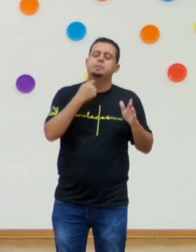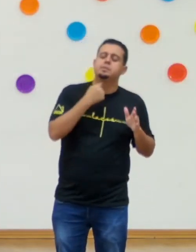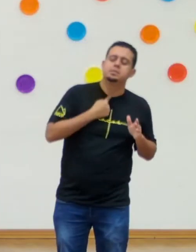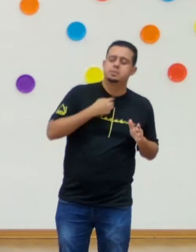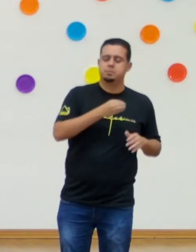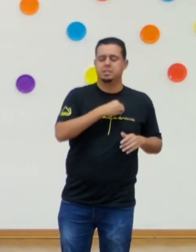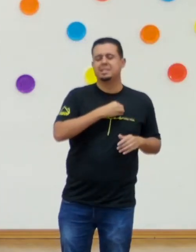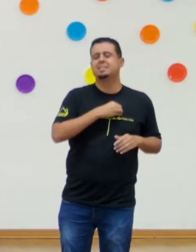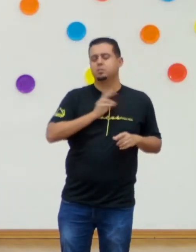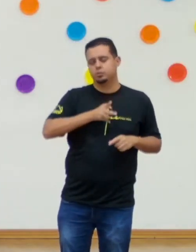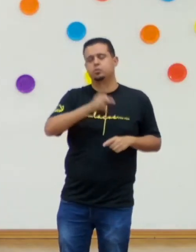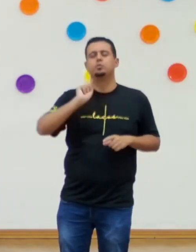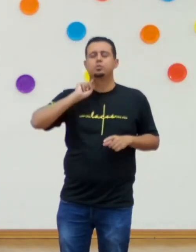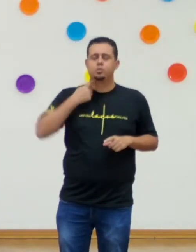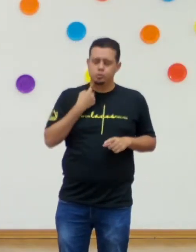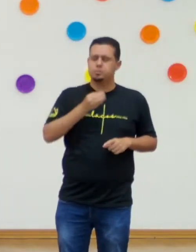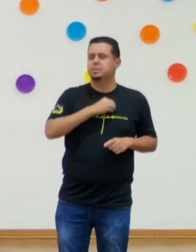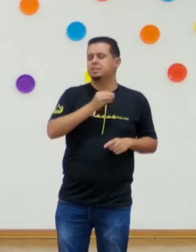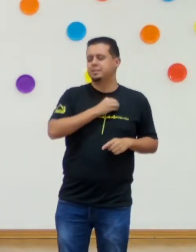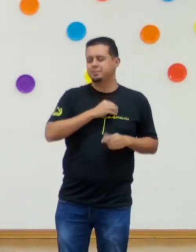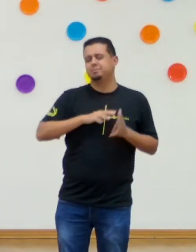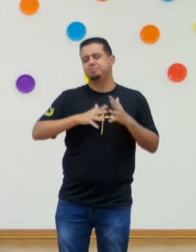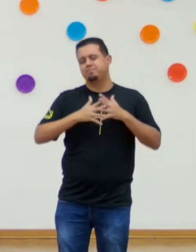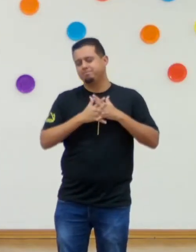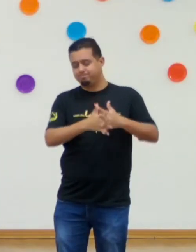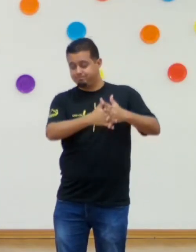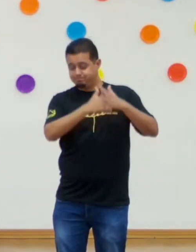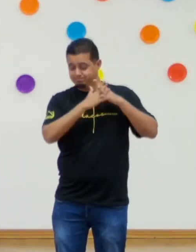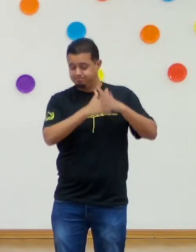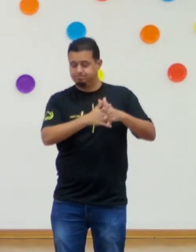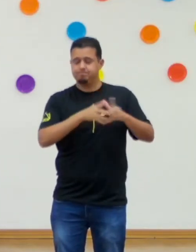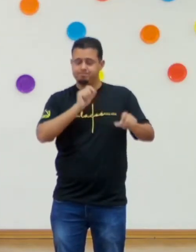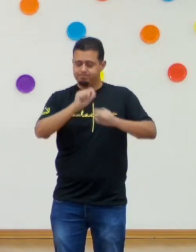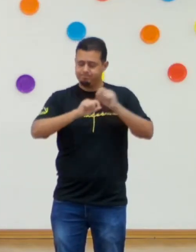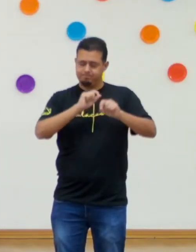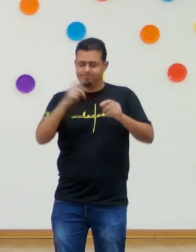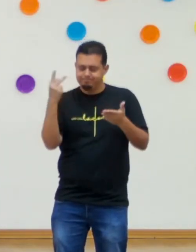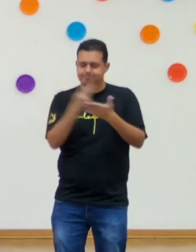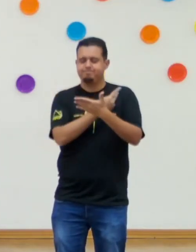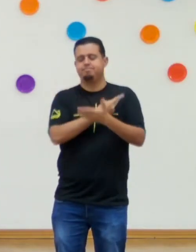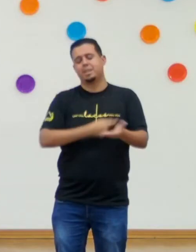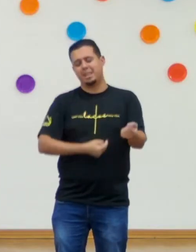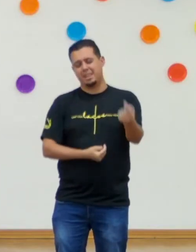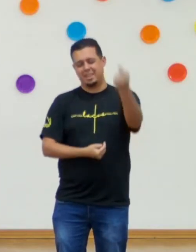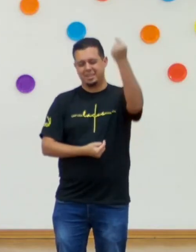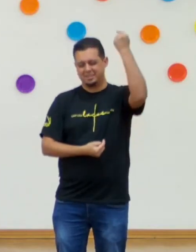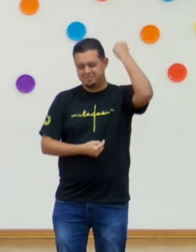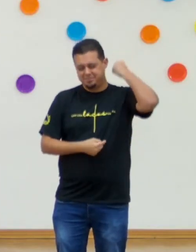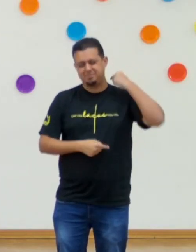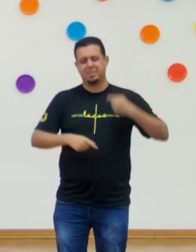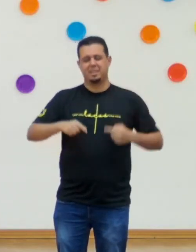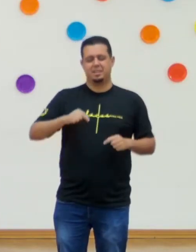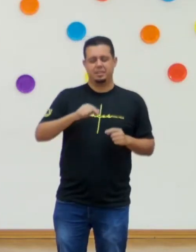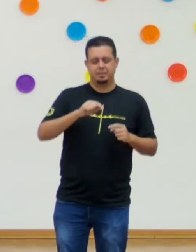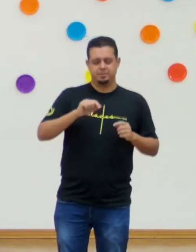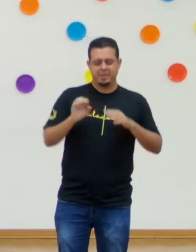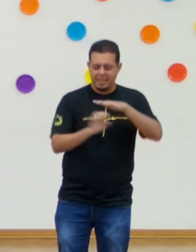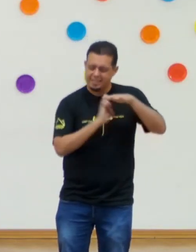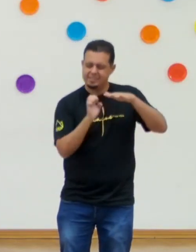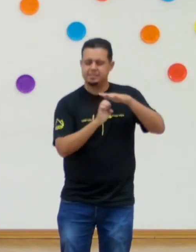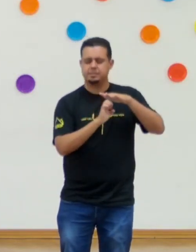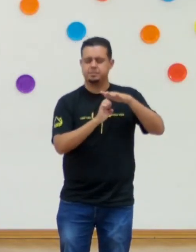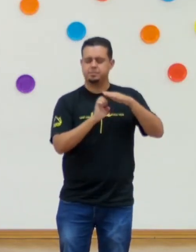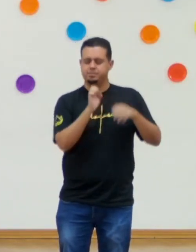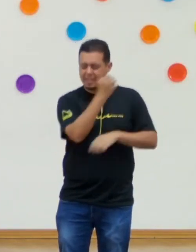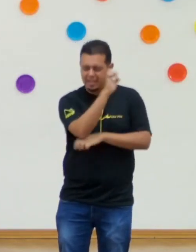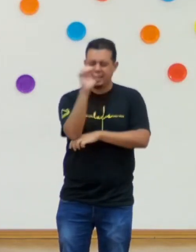mancha do pecado ainda, restos daquilo que aconteceu no Jardim do Éden, mesmo alcançados pela graça, nós